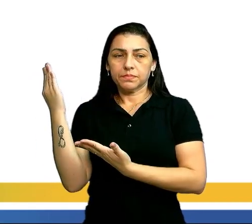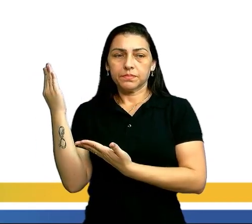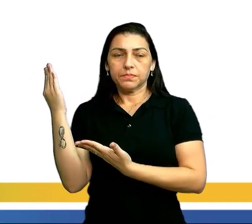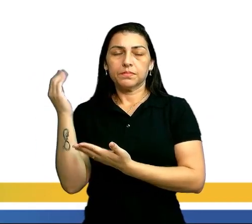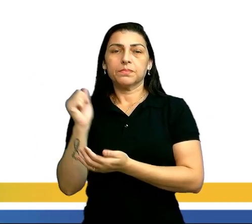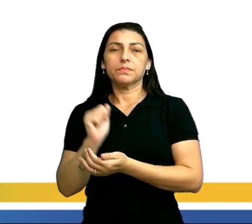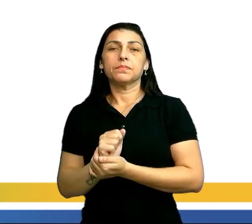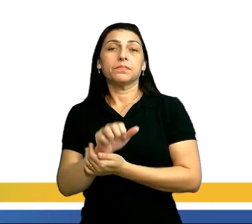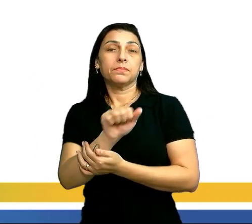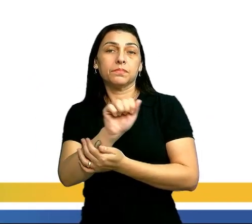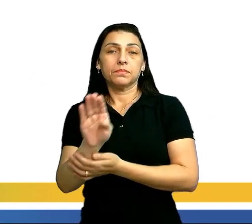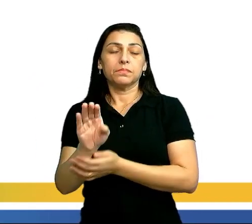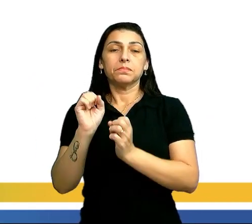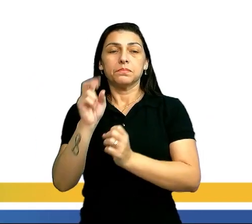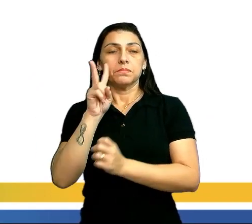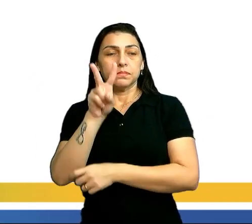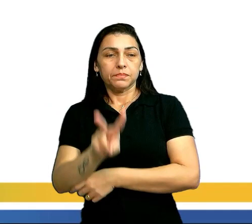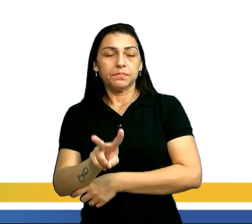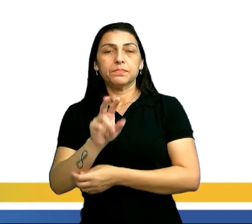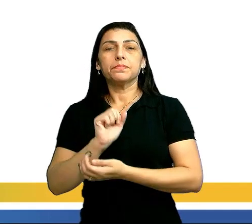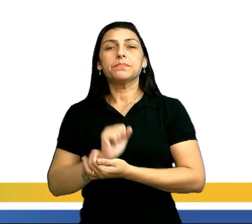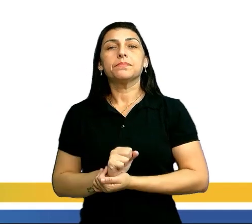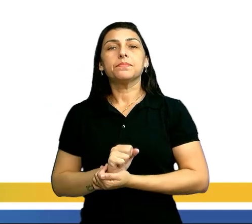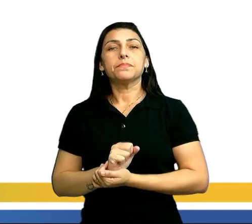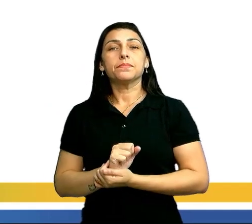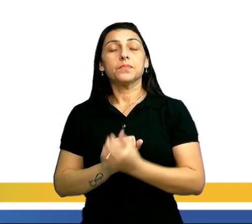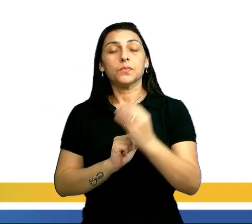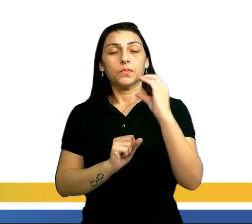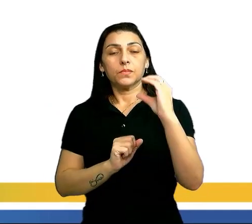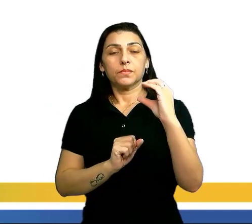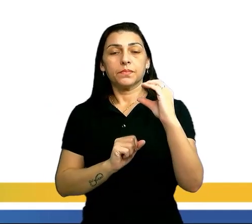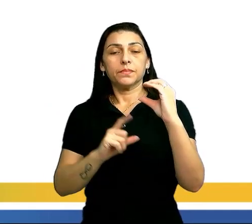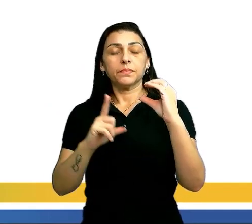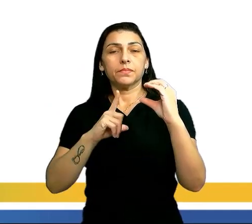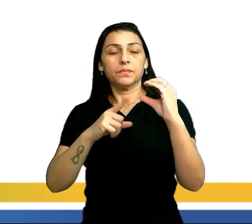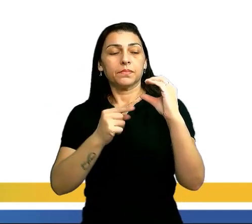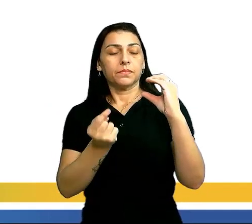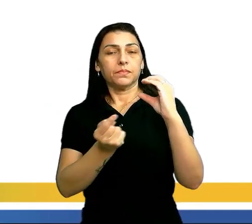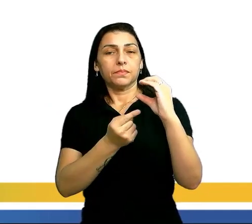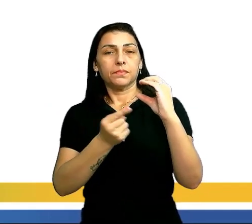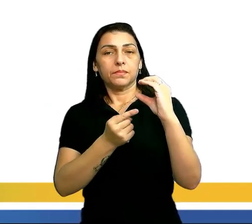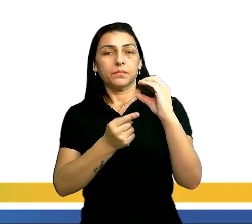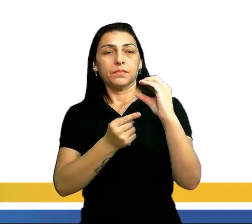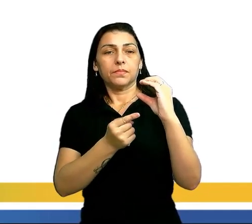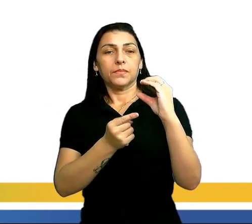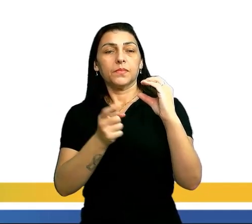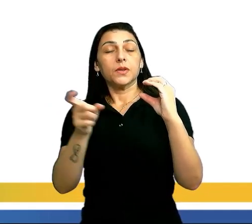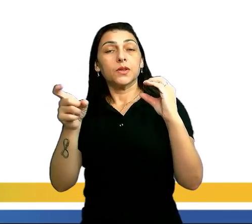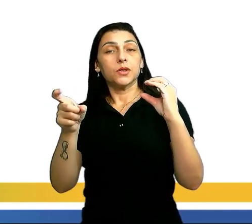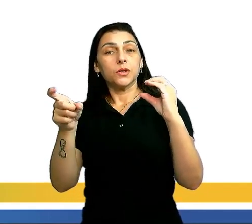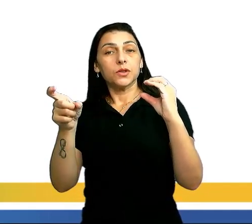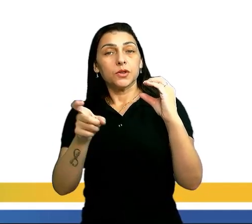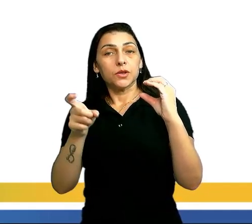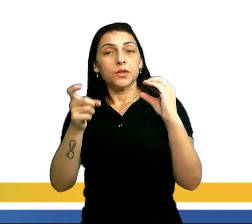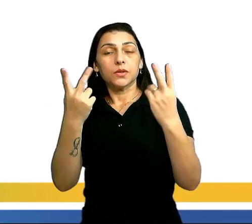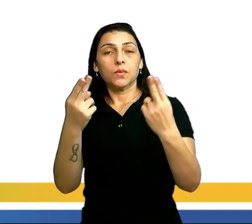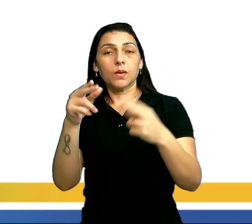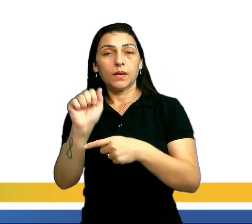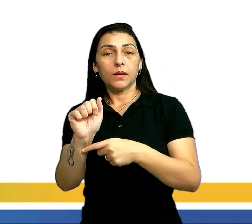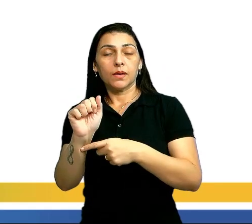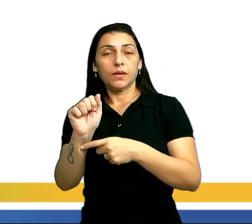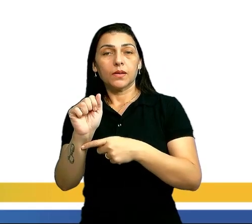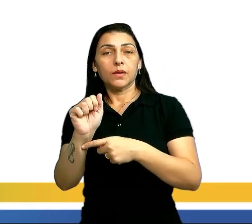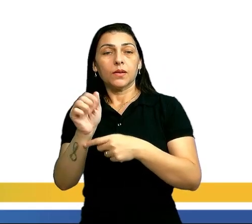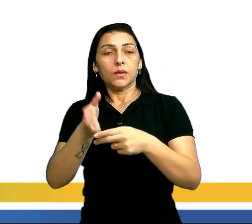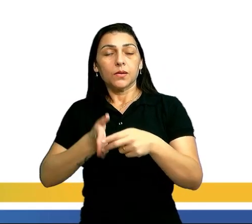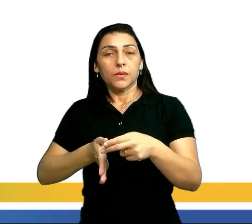centro AB, como você pode ver aí, ó. O ponto C, ele tem como coordenada x igual a A e